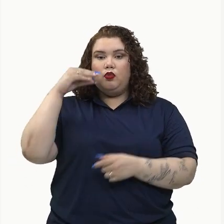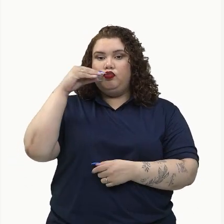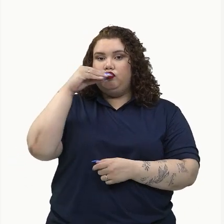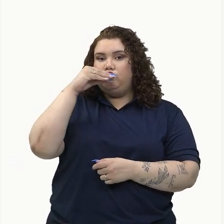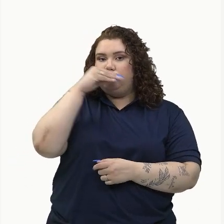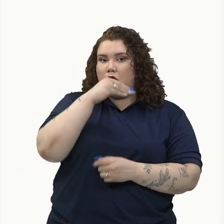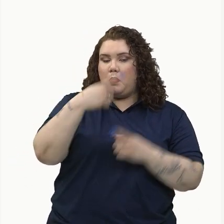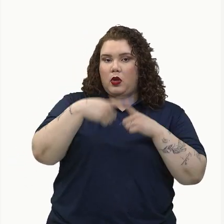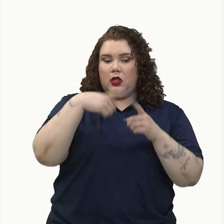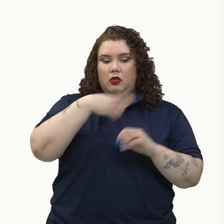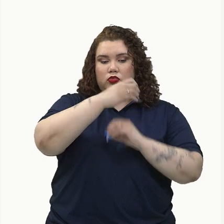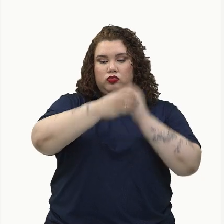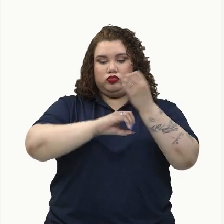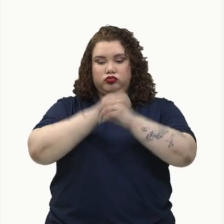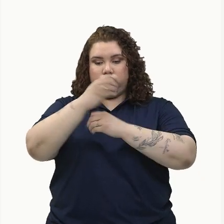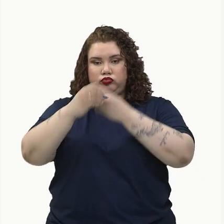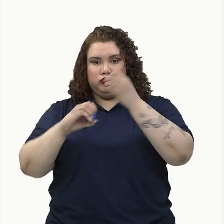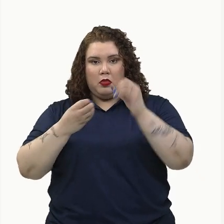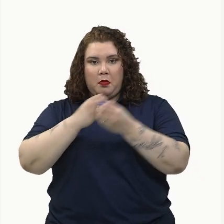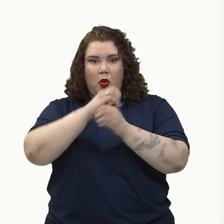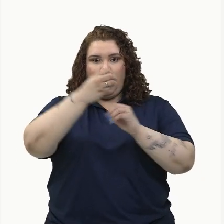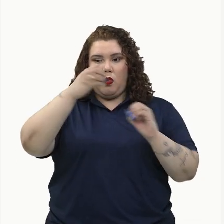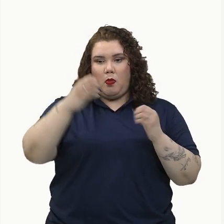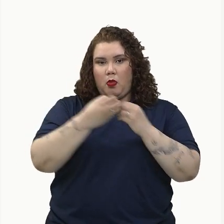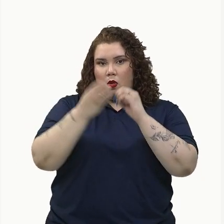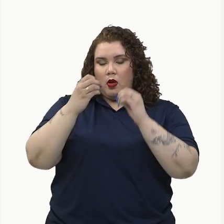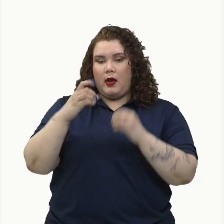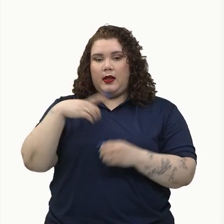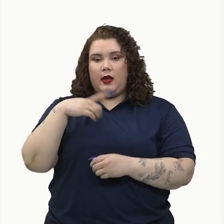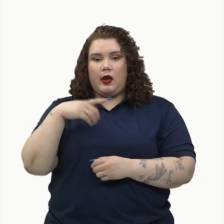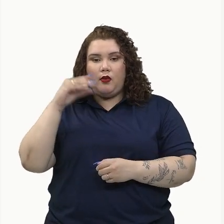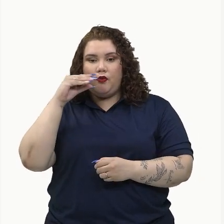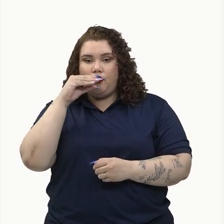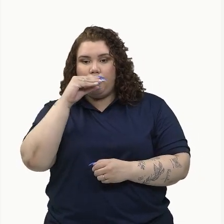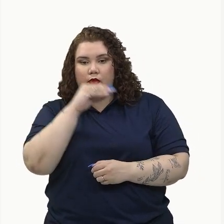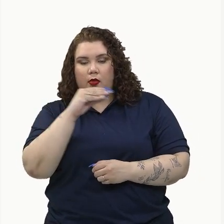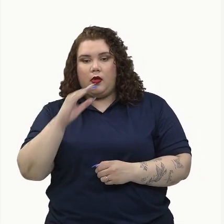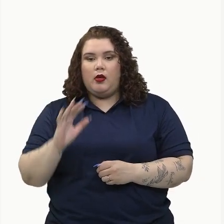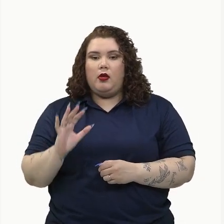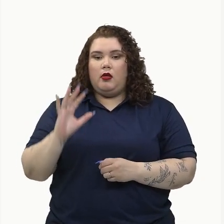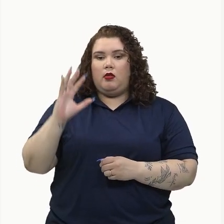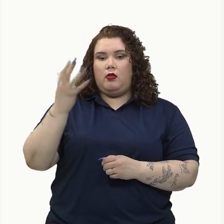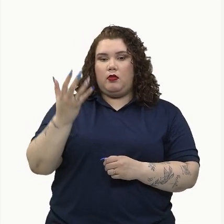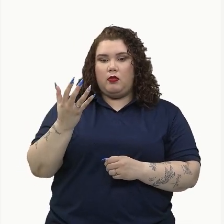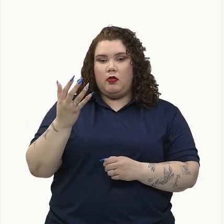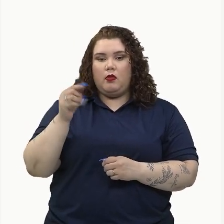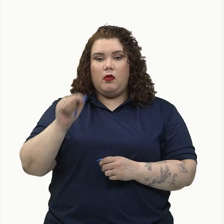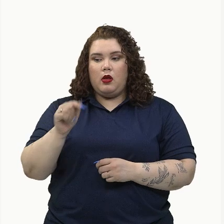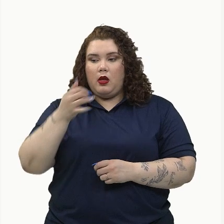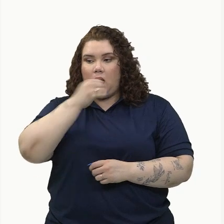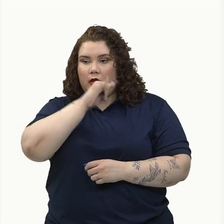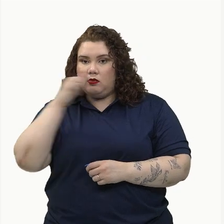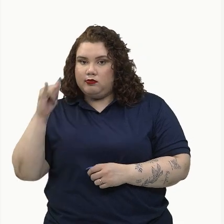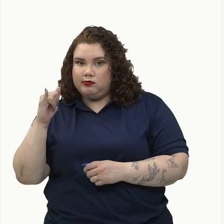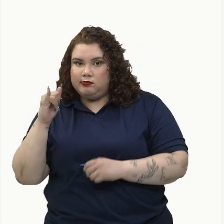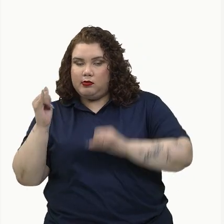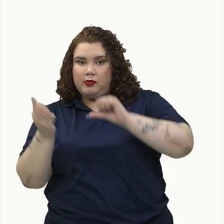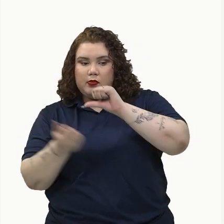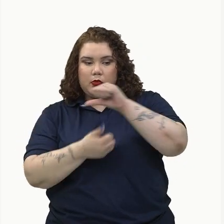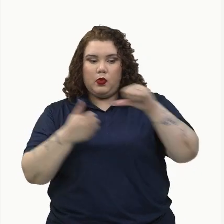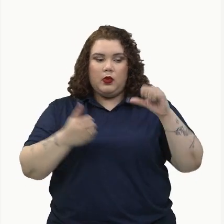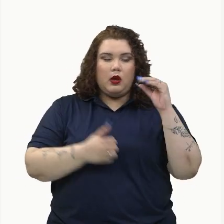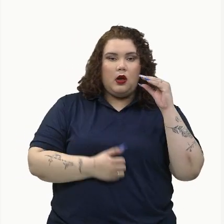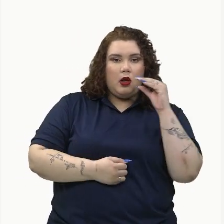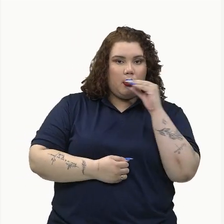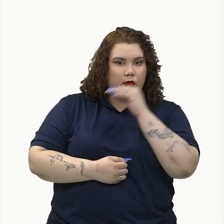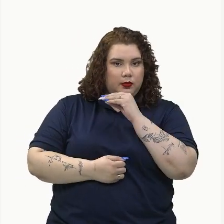Ou seja, eu tenho aqui, ó, calor. Nisso acontece o quê? Ele converte a energia elétrica em